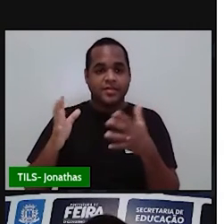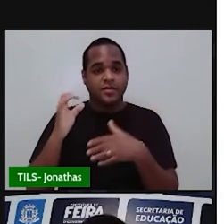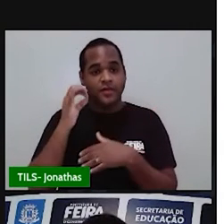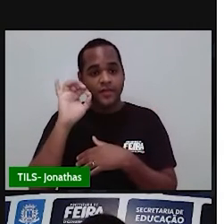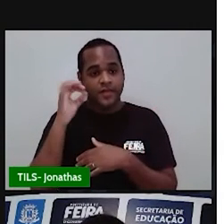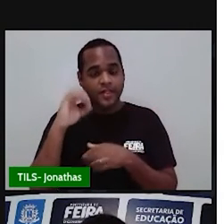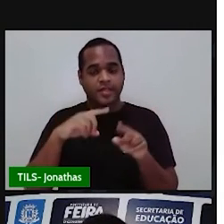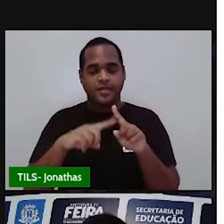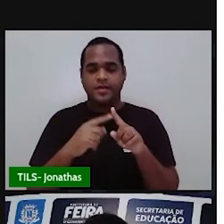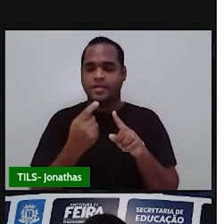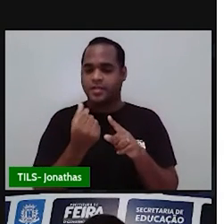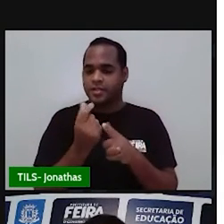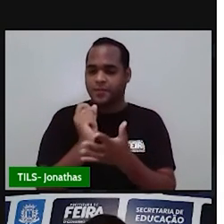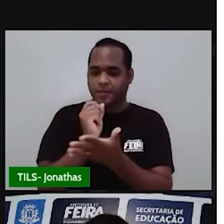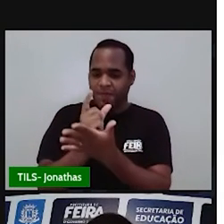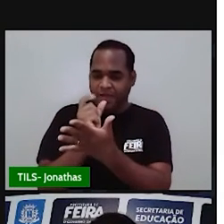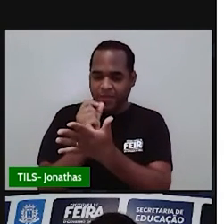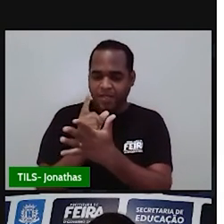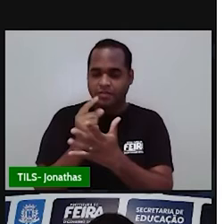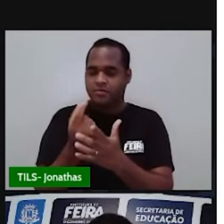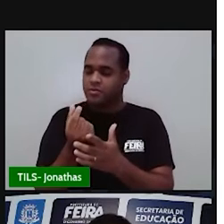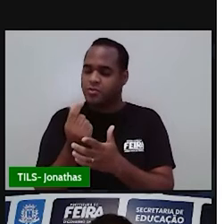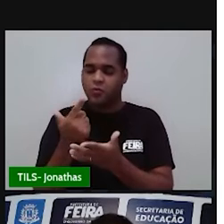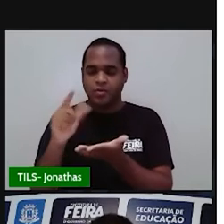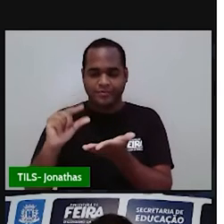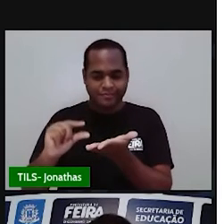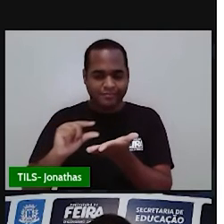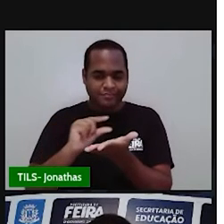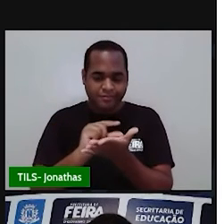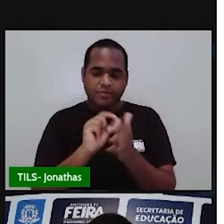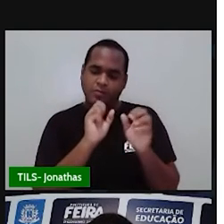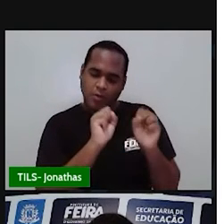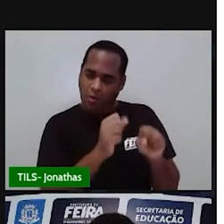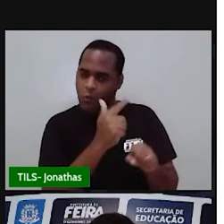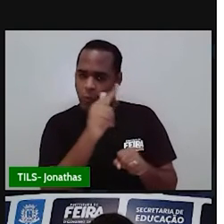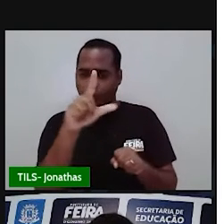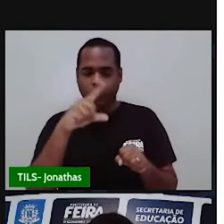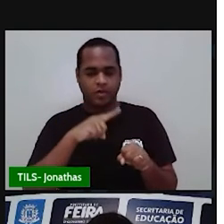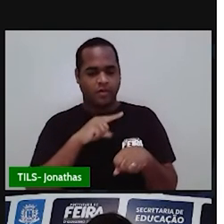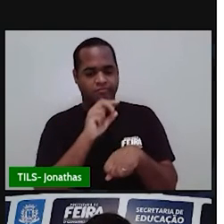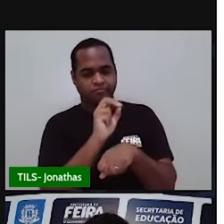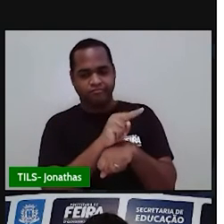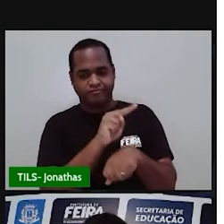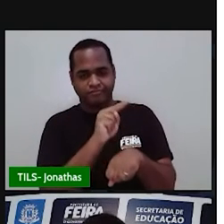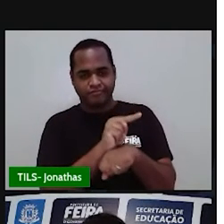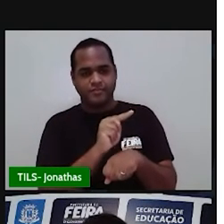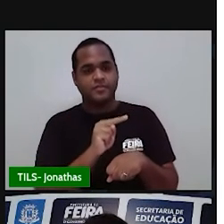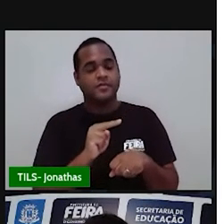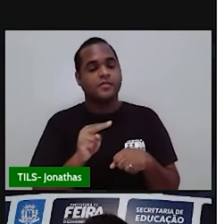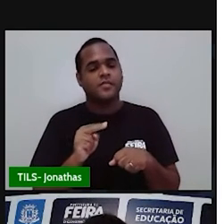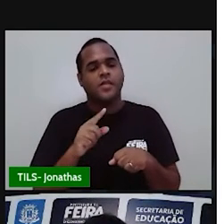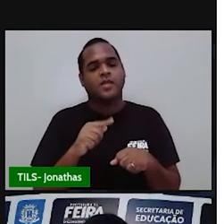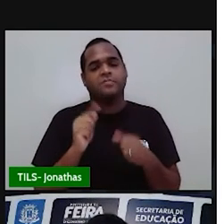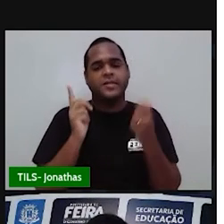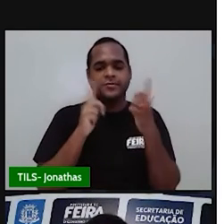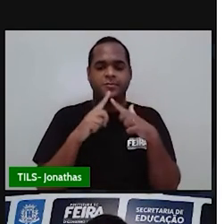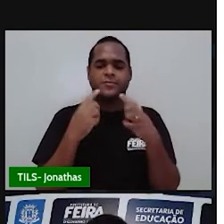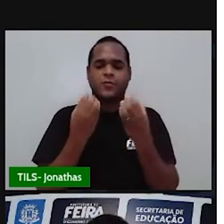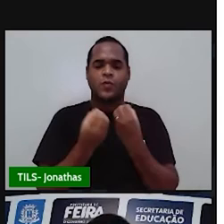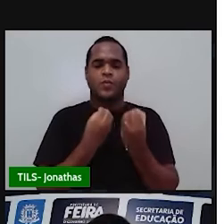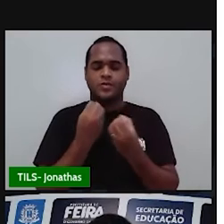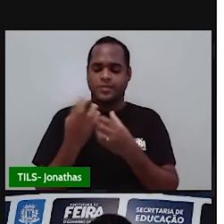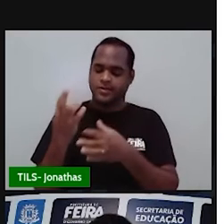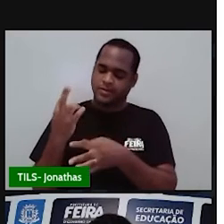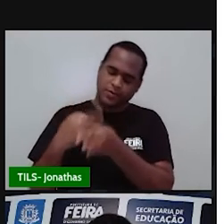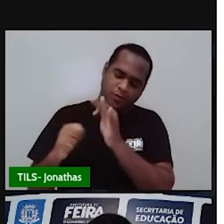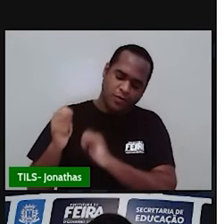conta, sobra um dinheirinho para ser usado em outra coisa, né? Mas como fazer isso, professor? Como é que eu consigo economizar